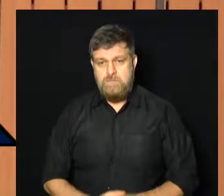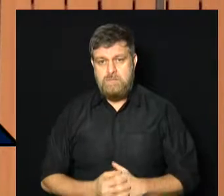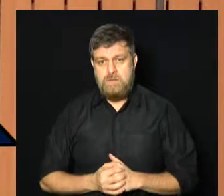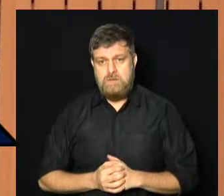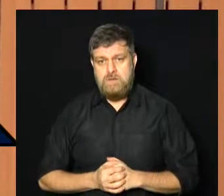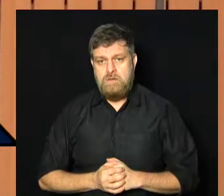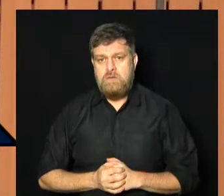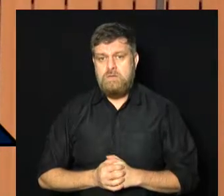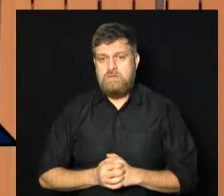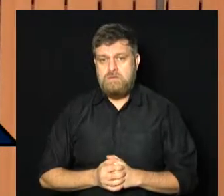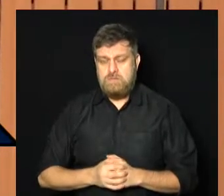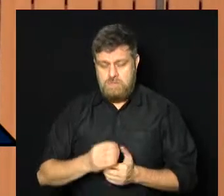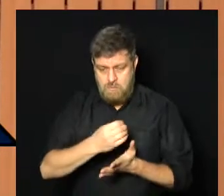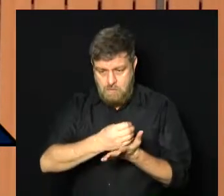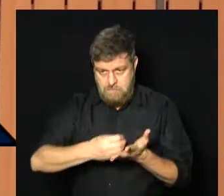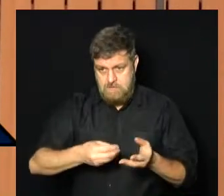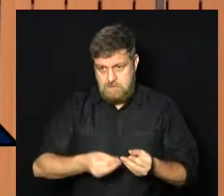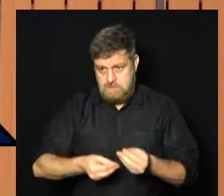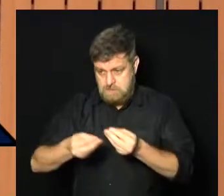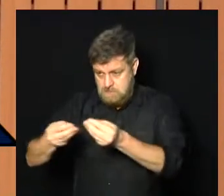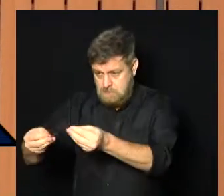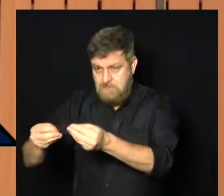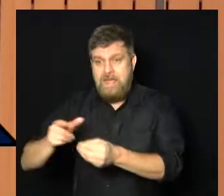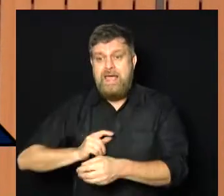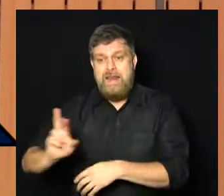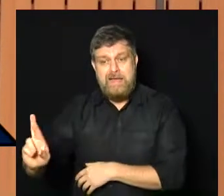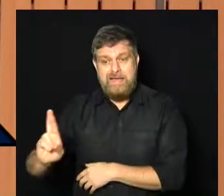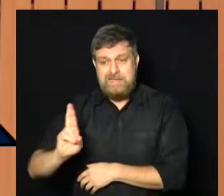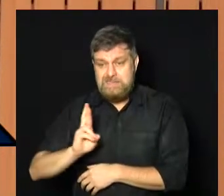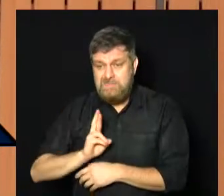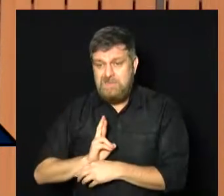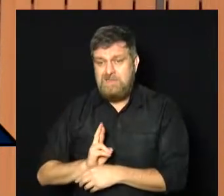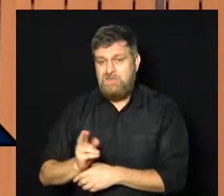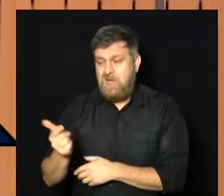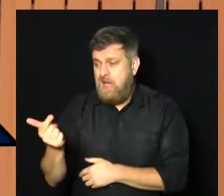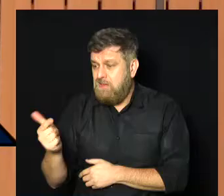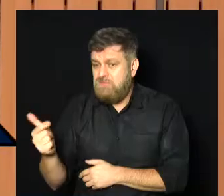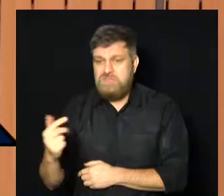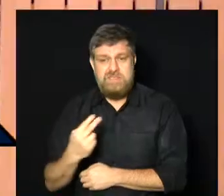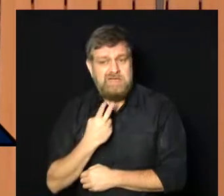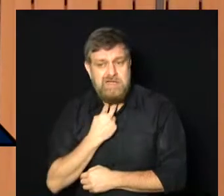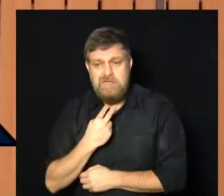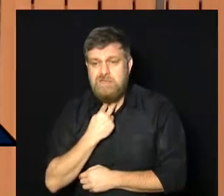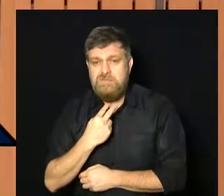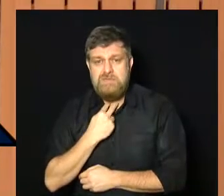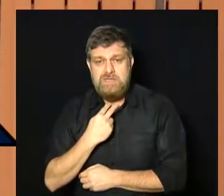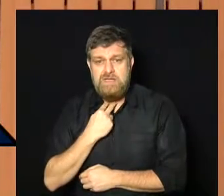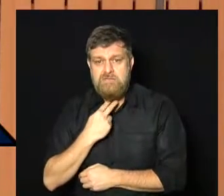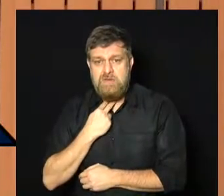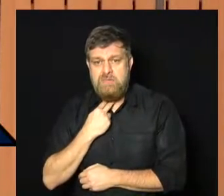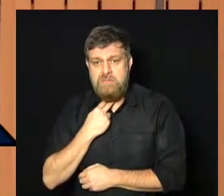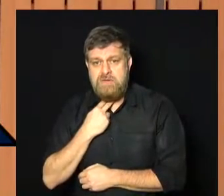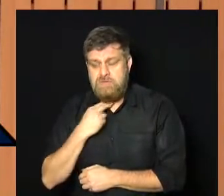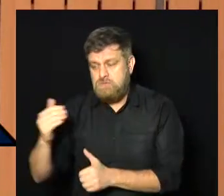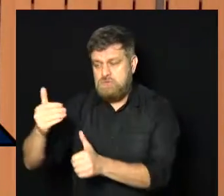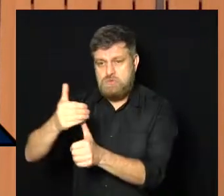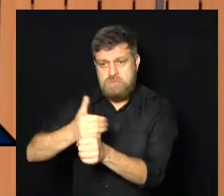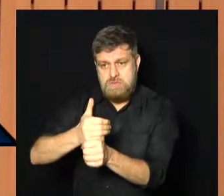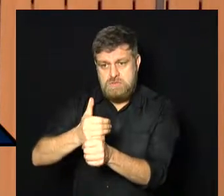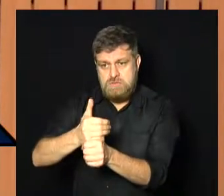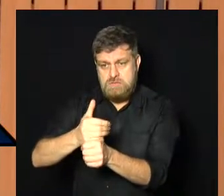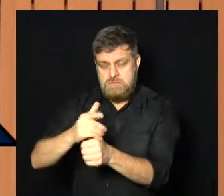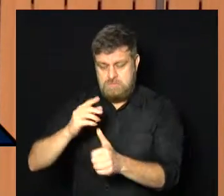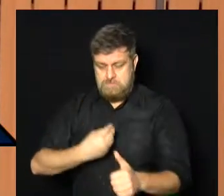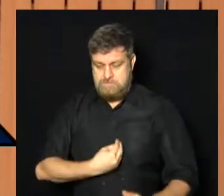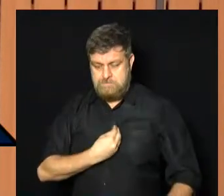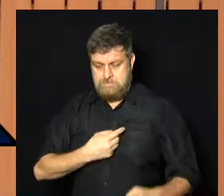ela foi enviada e a justificativa é que não haviam condições de ser enviado algum representante da secretaria